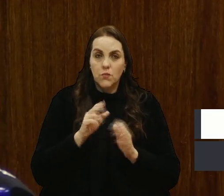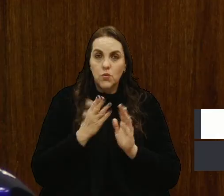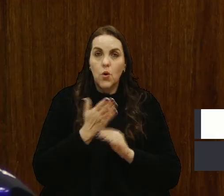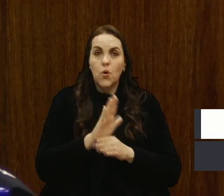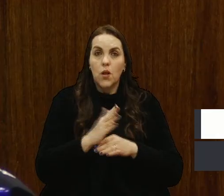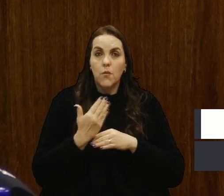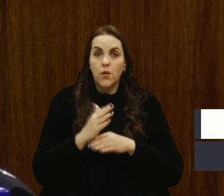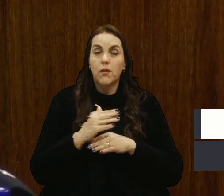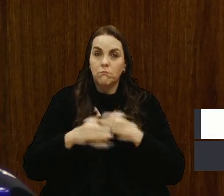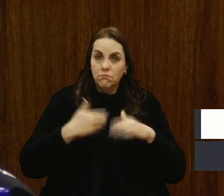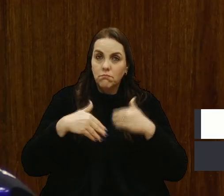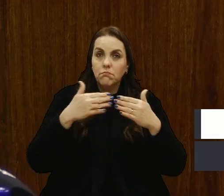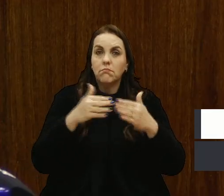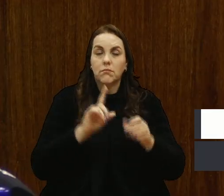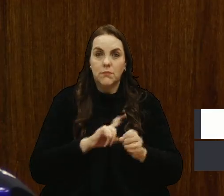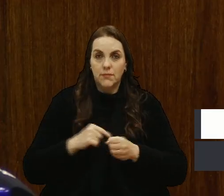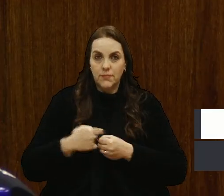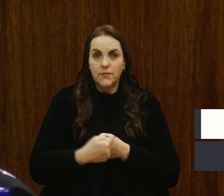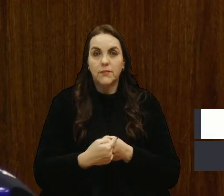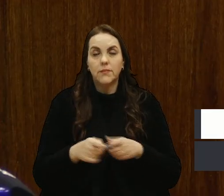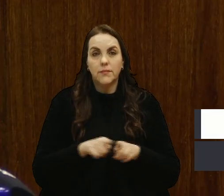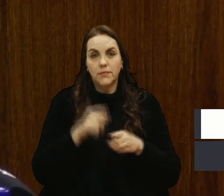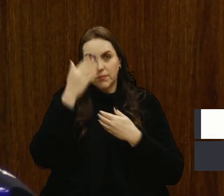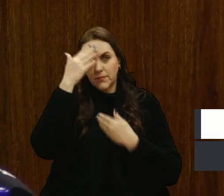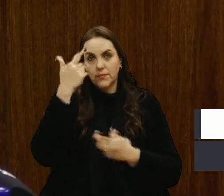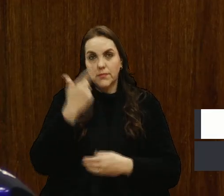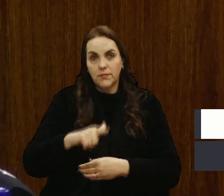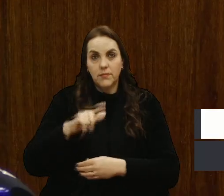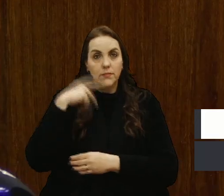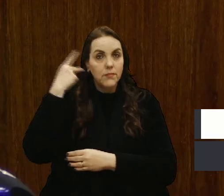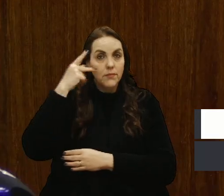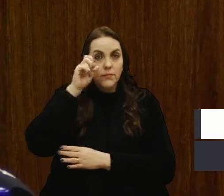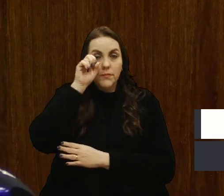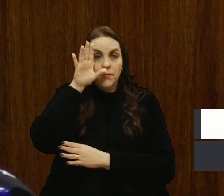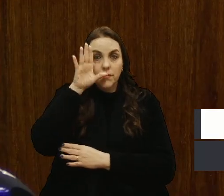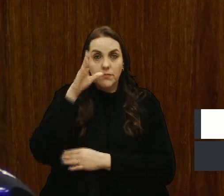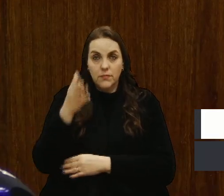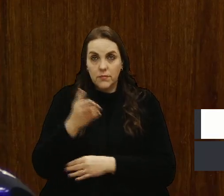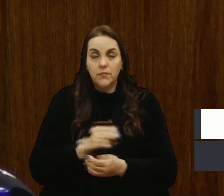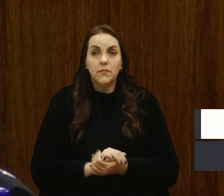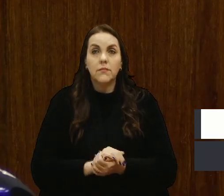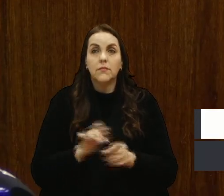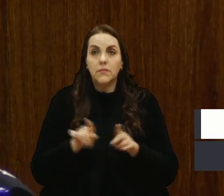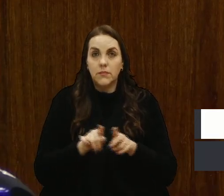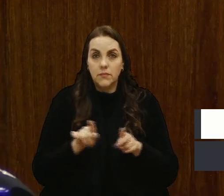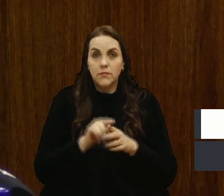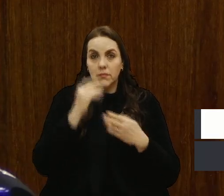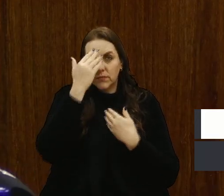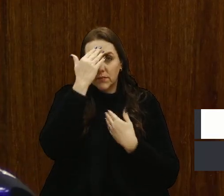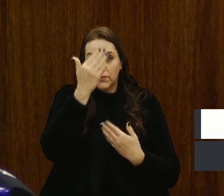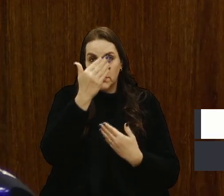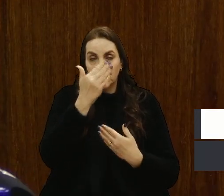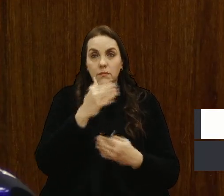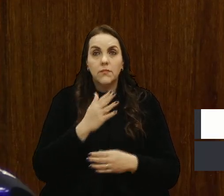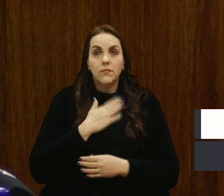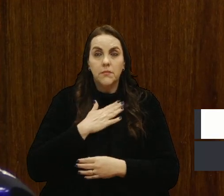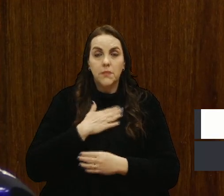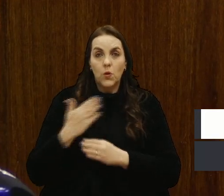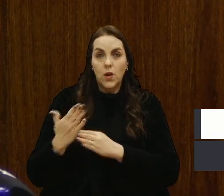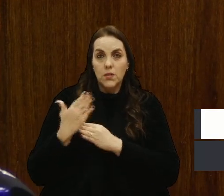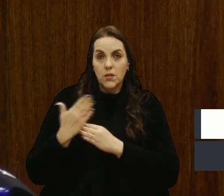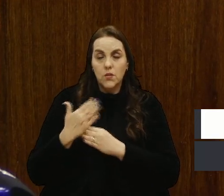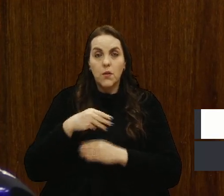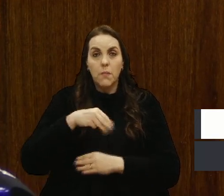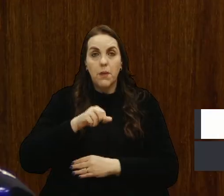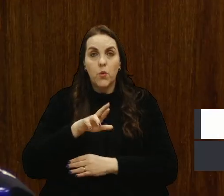nossa cidade, e agradecer mais uma vez o vereador Elisandro Fiuza e agradecer também o meu assessor Maurício